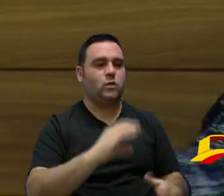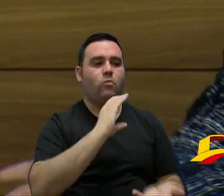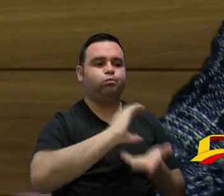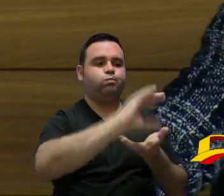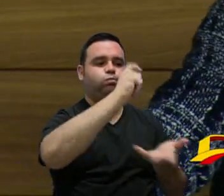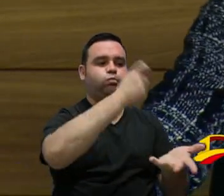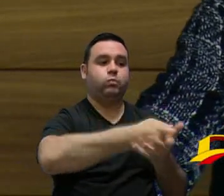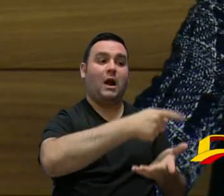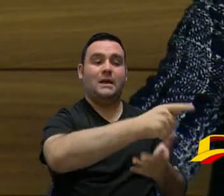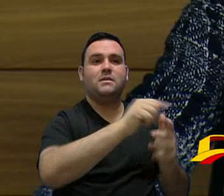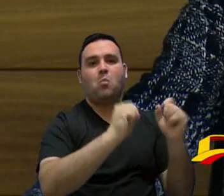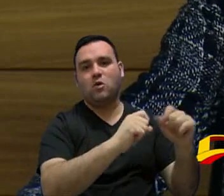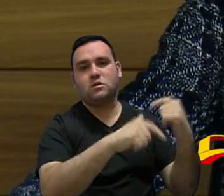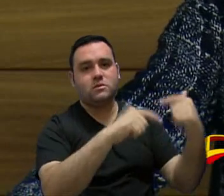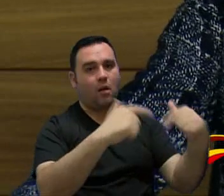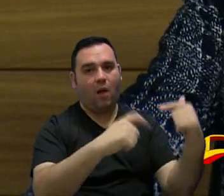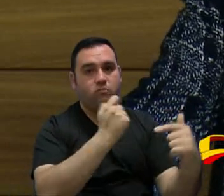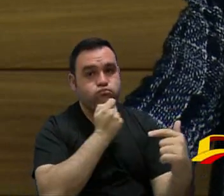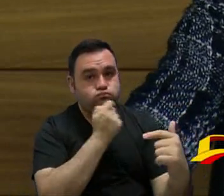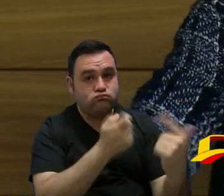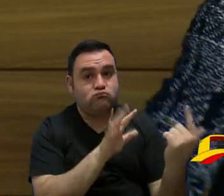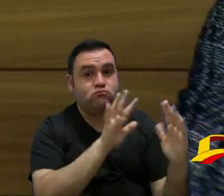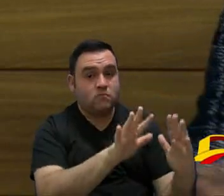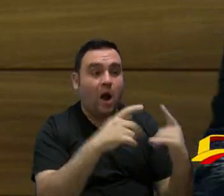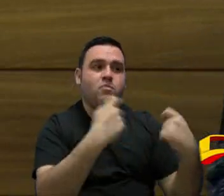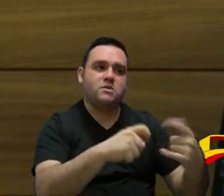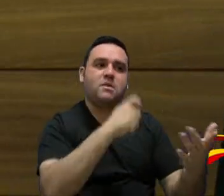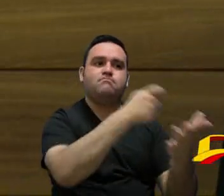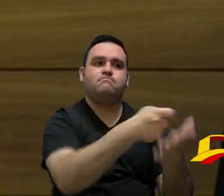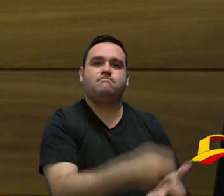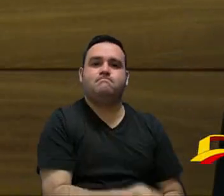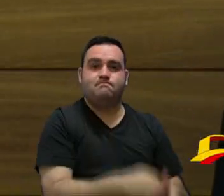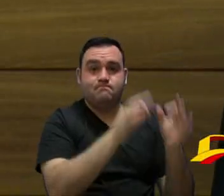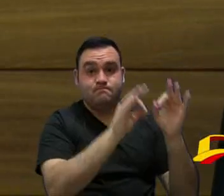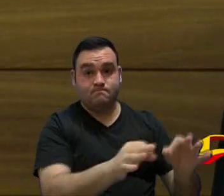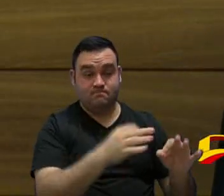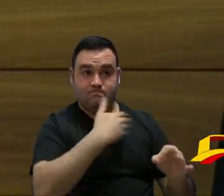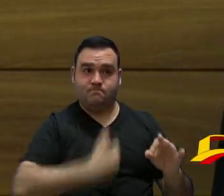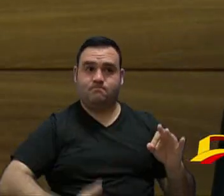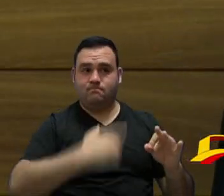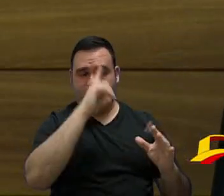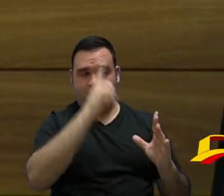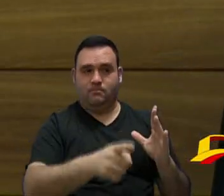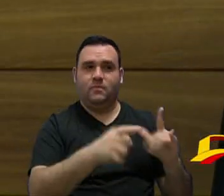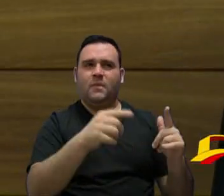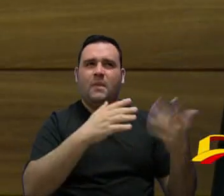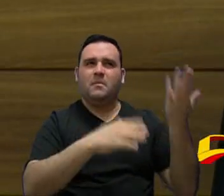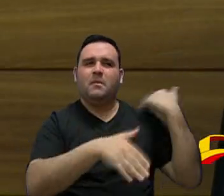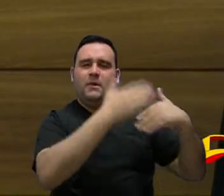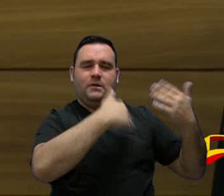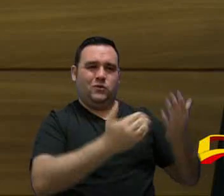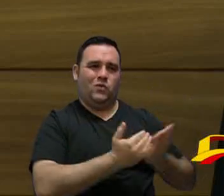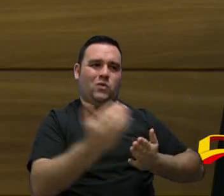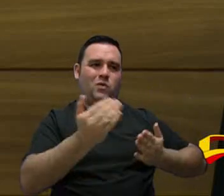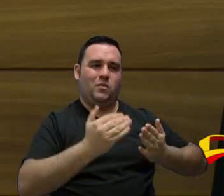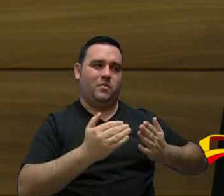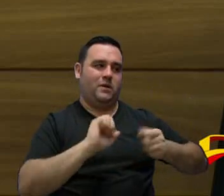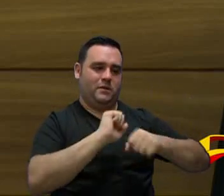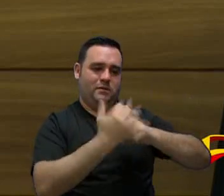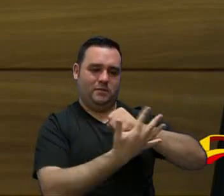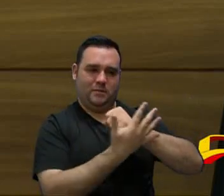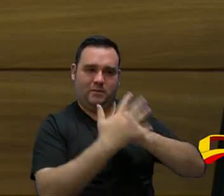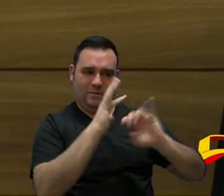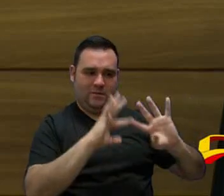apesar de não estarem realizando todos os serviços desde o início da pandemia meu